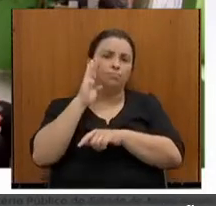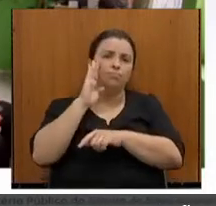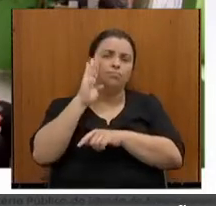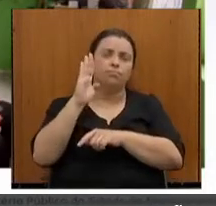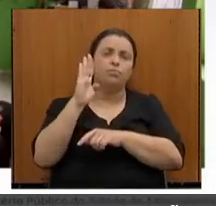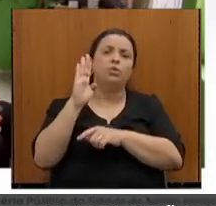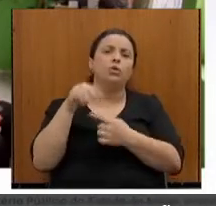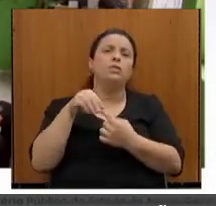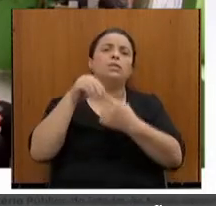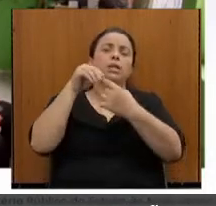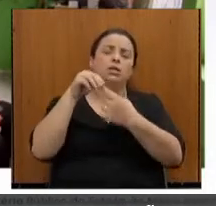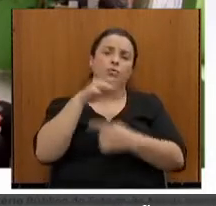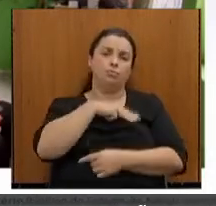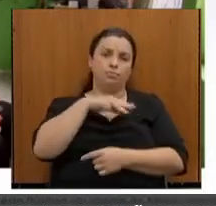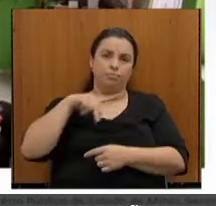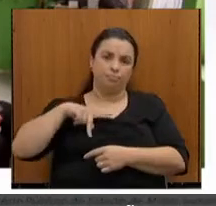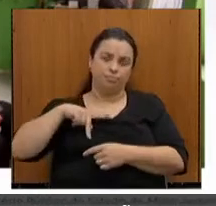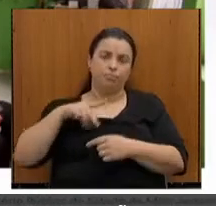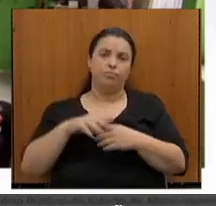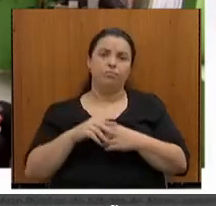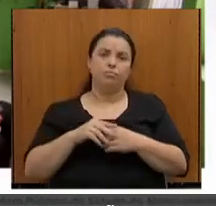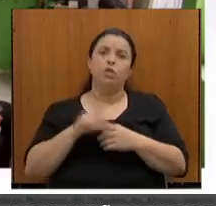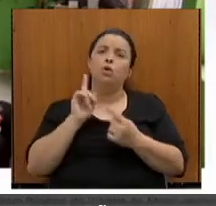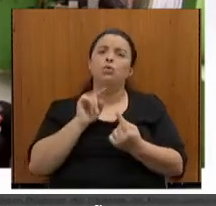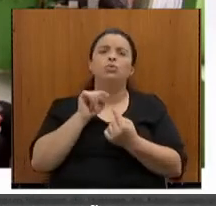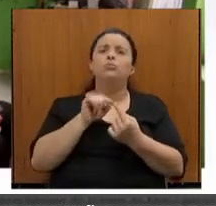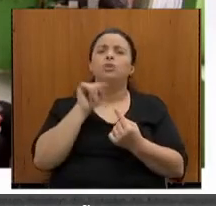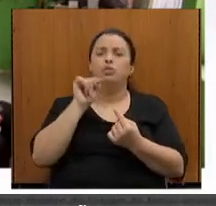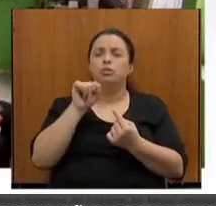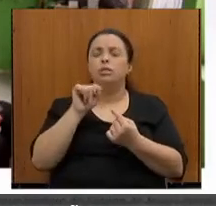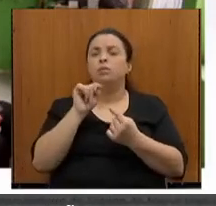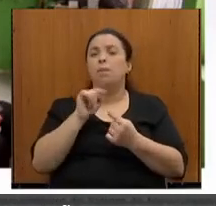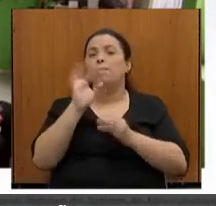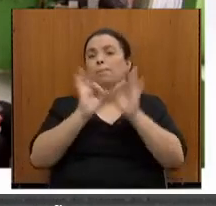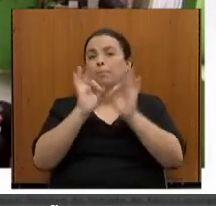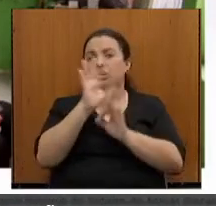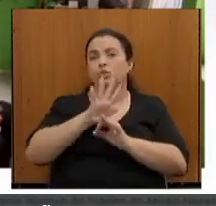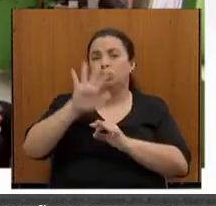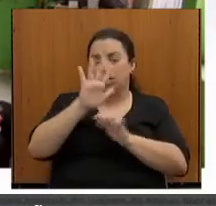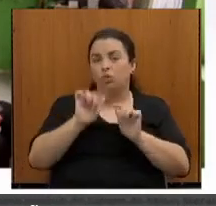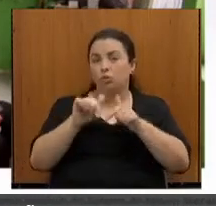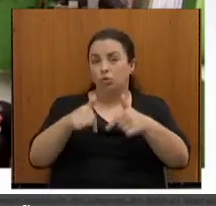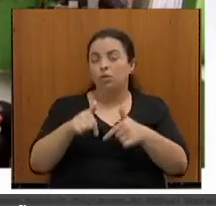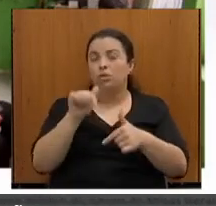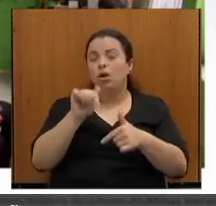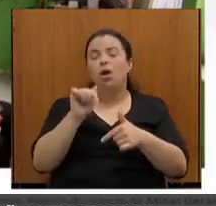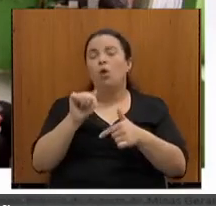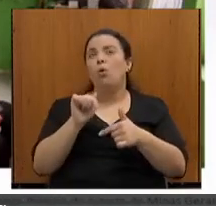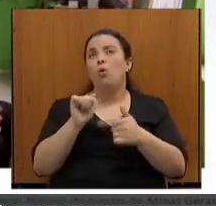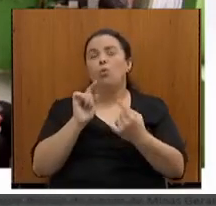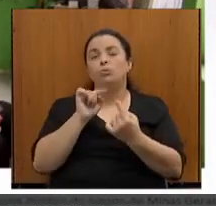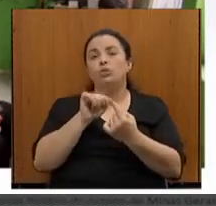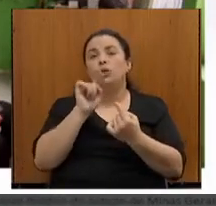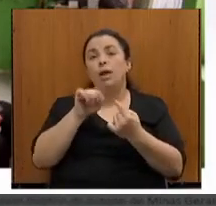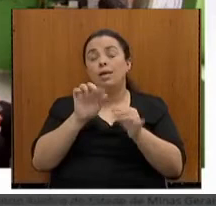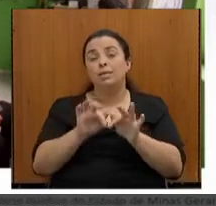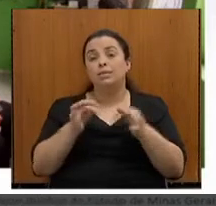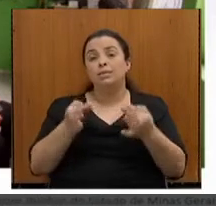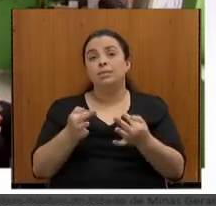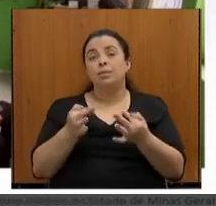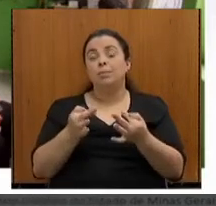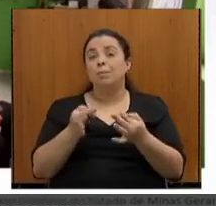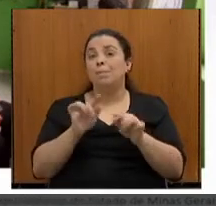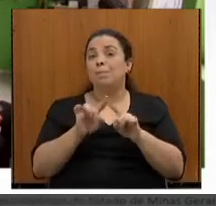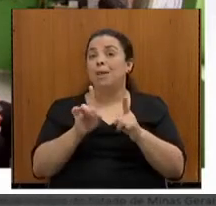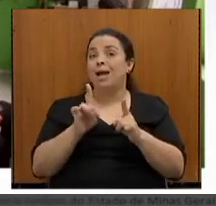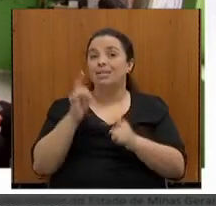Saúde. E os objetivos desse Plano Geral de Atuação, eles são objetivos simples, mas não são fáceis de